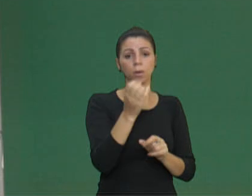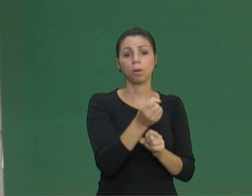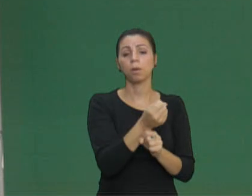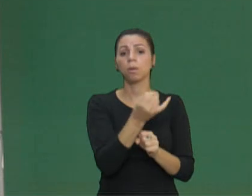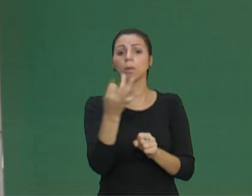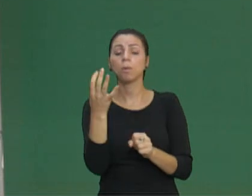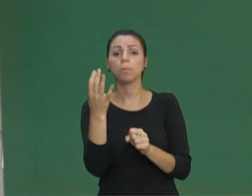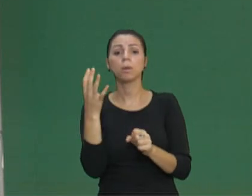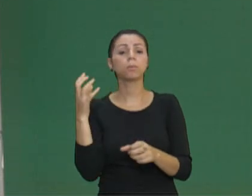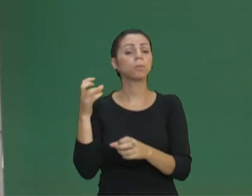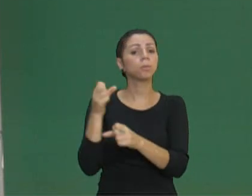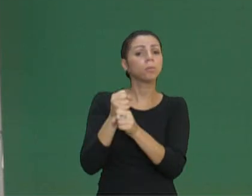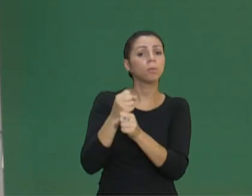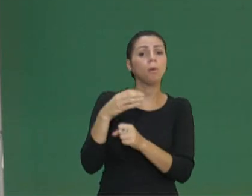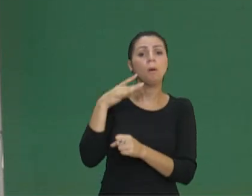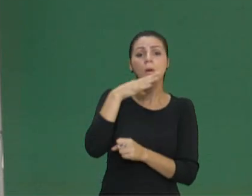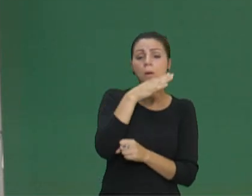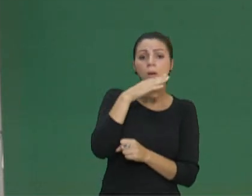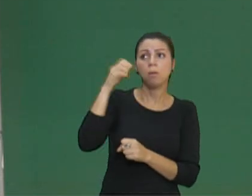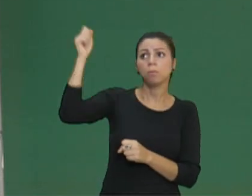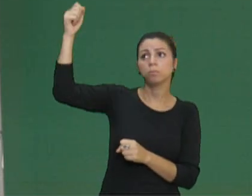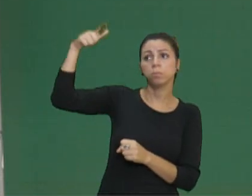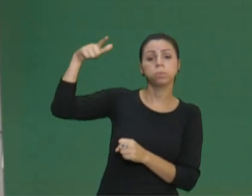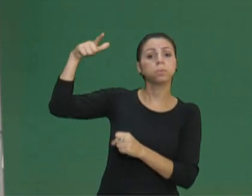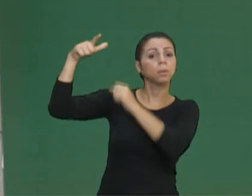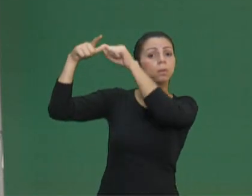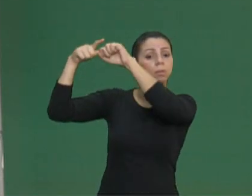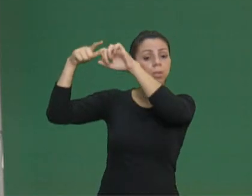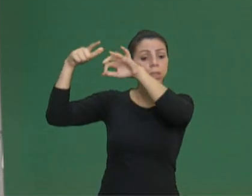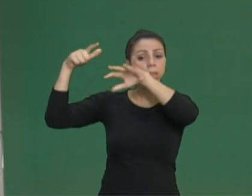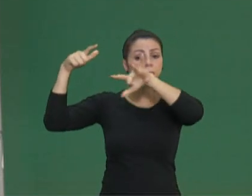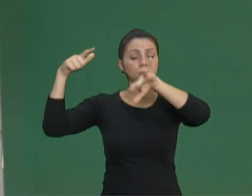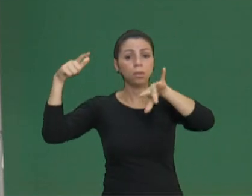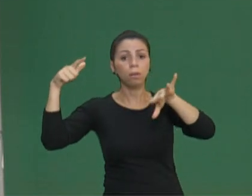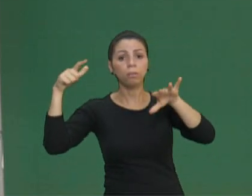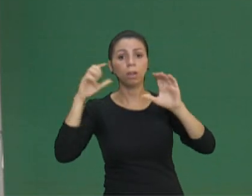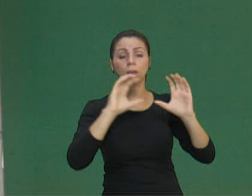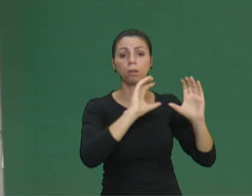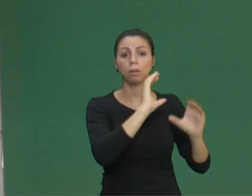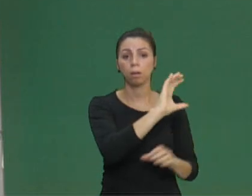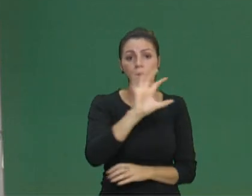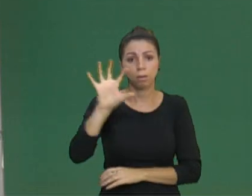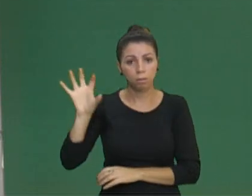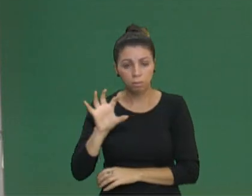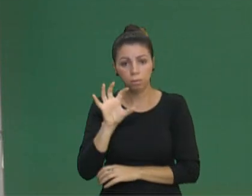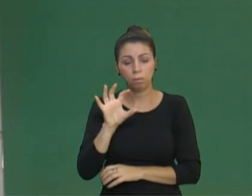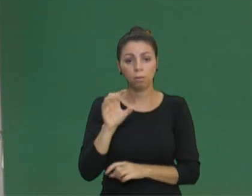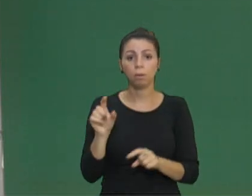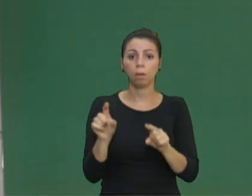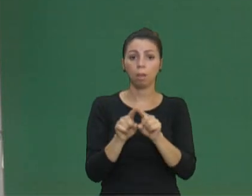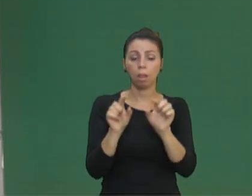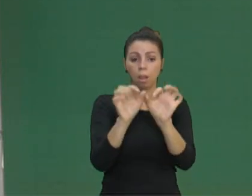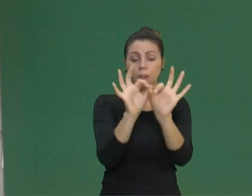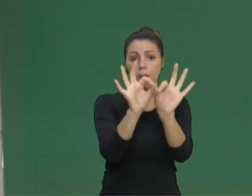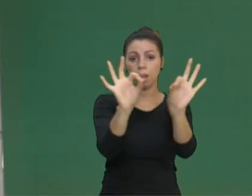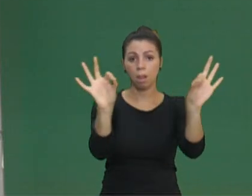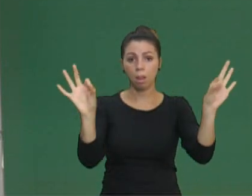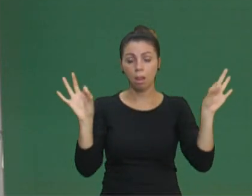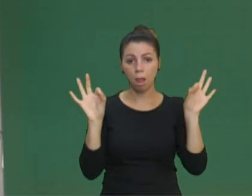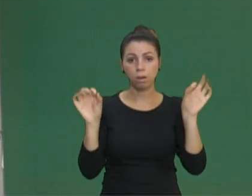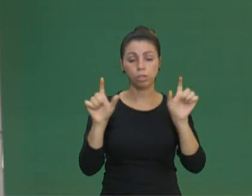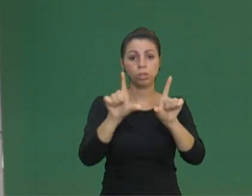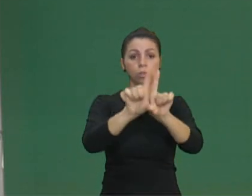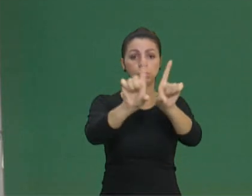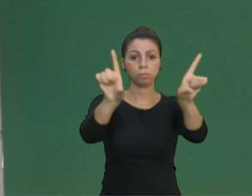de calor do Sol que chega naquelas regiões, tá? Então, latitude é a distância de um determinado ponto